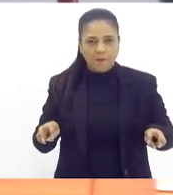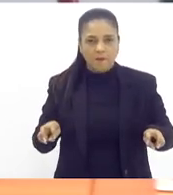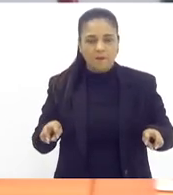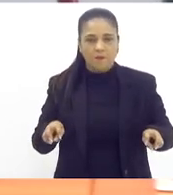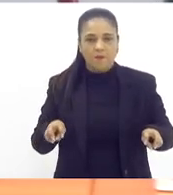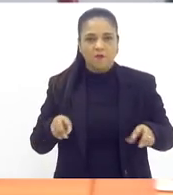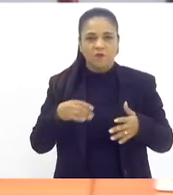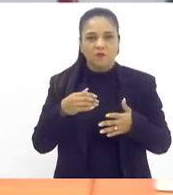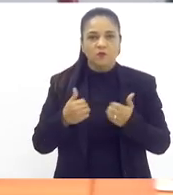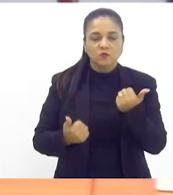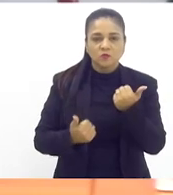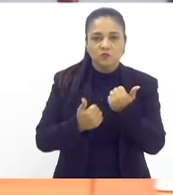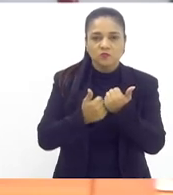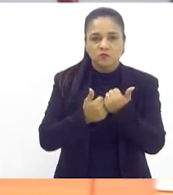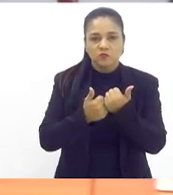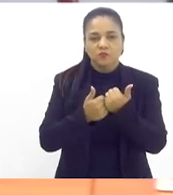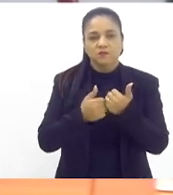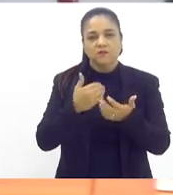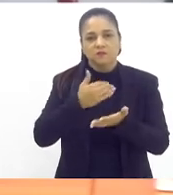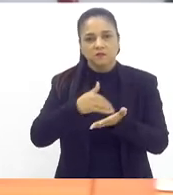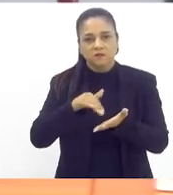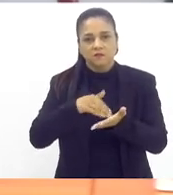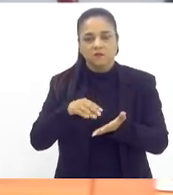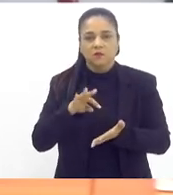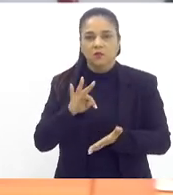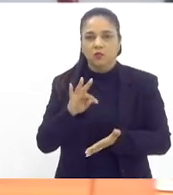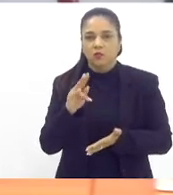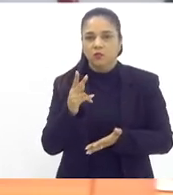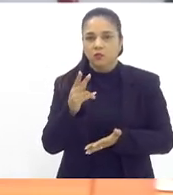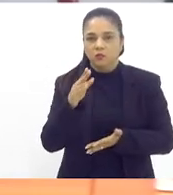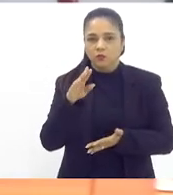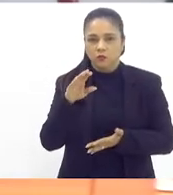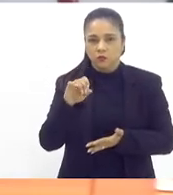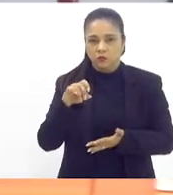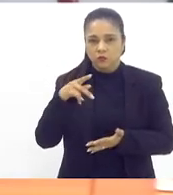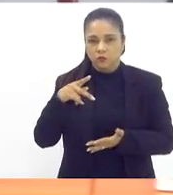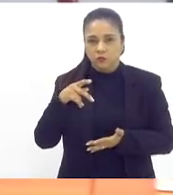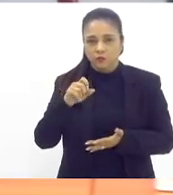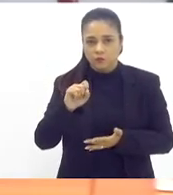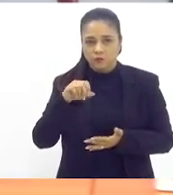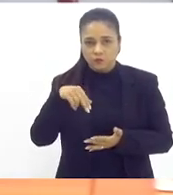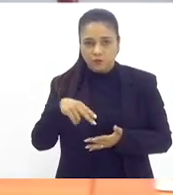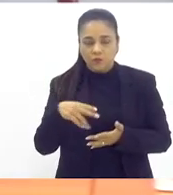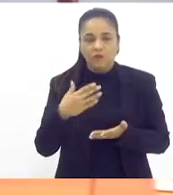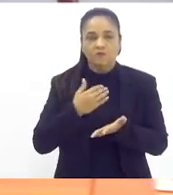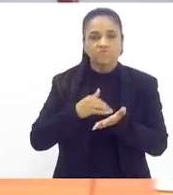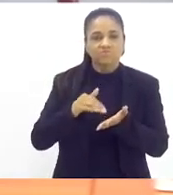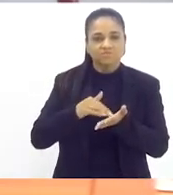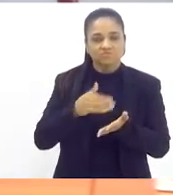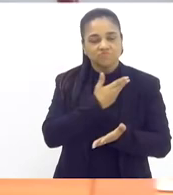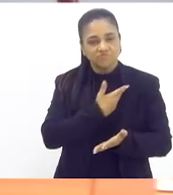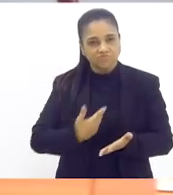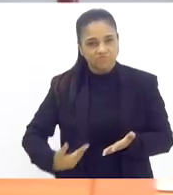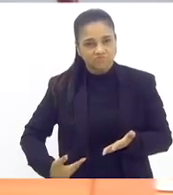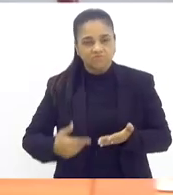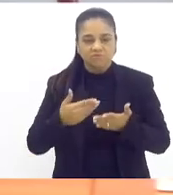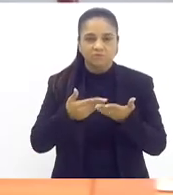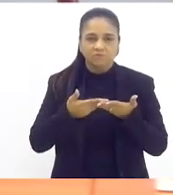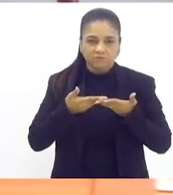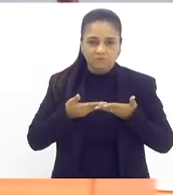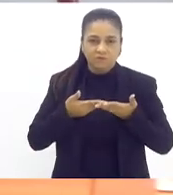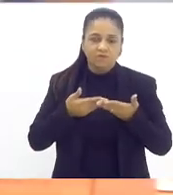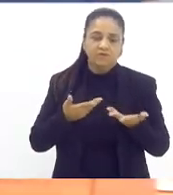o subsecretário Thompson, né, o secretário de Fazenda estava previsto para estar aqui, foi chamado pelo governador, né,